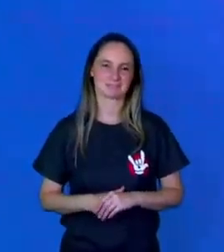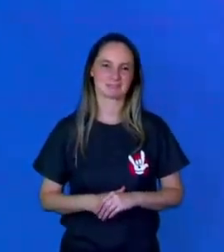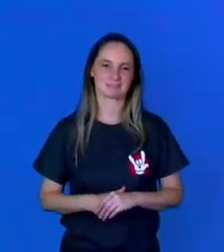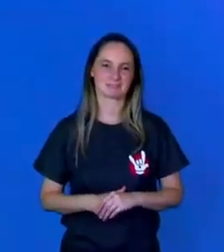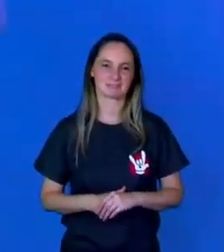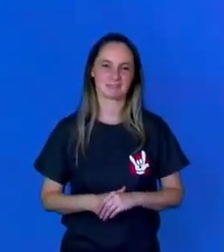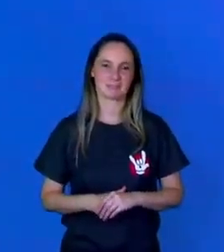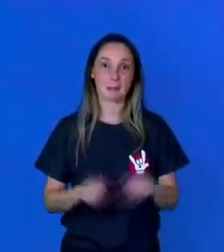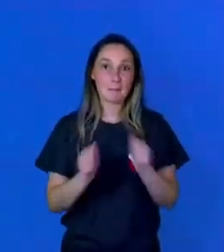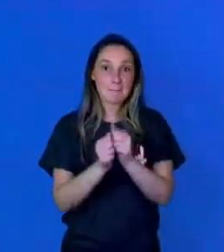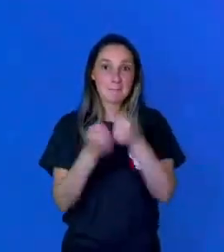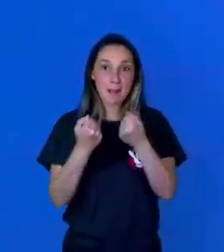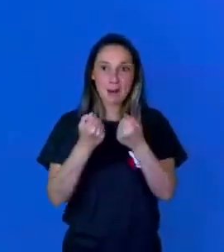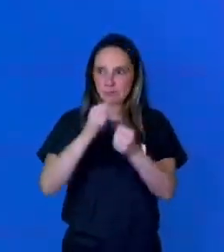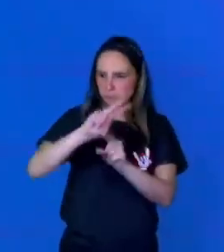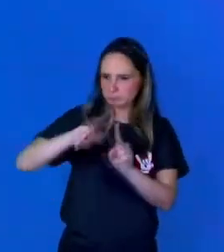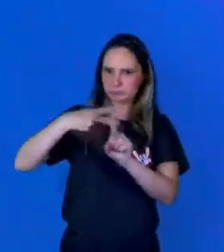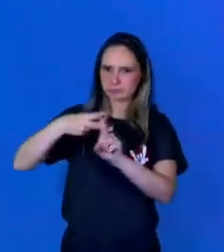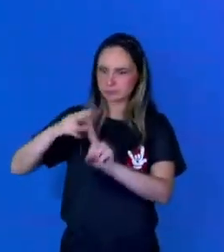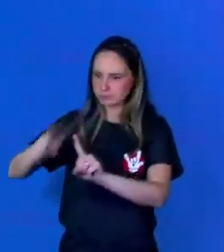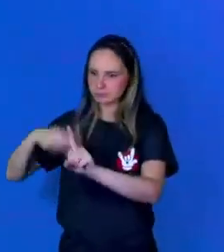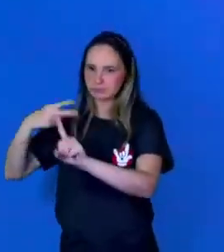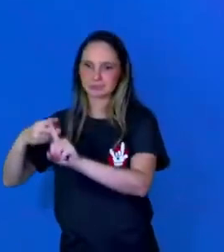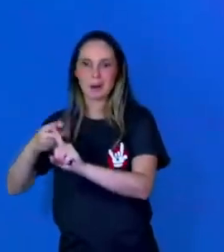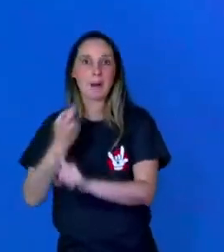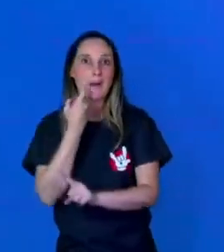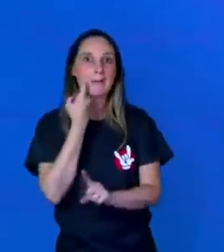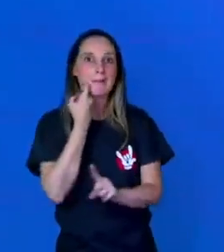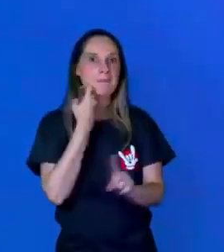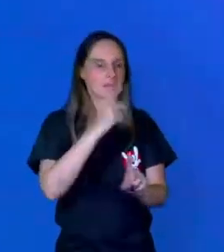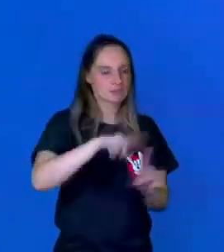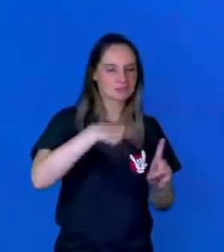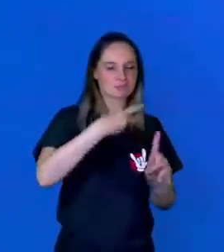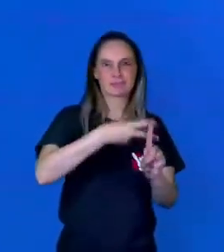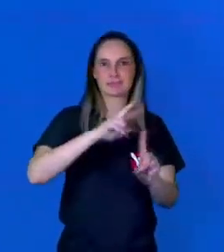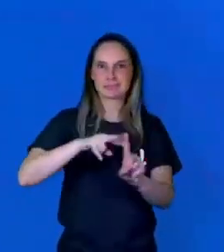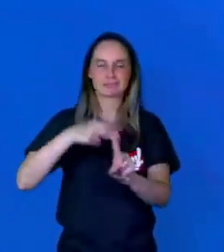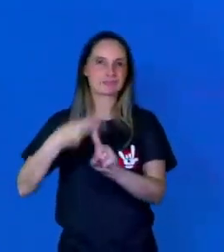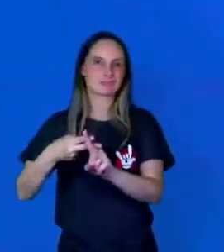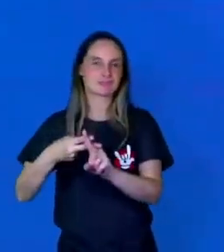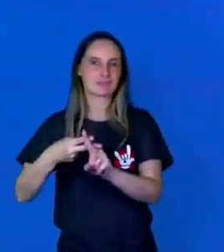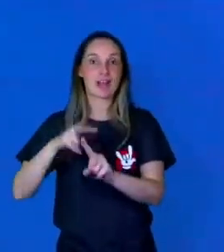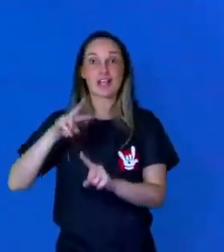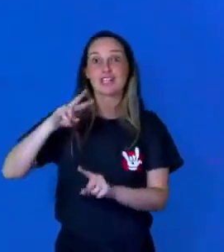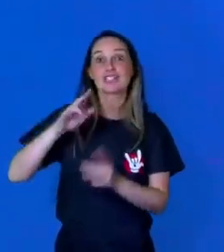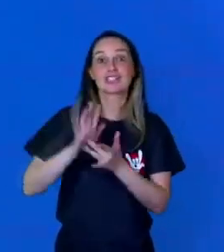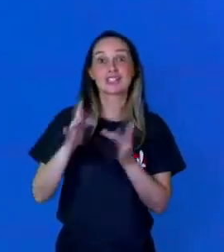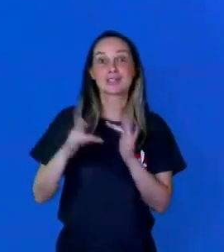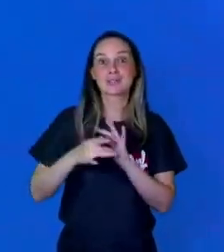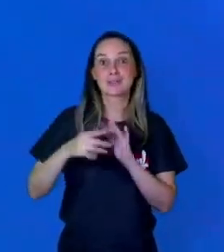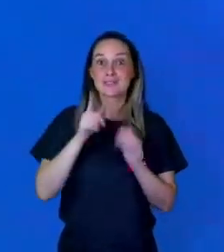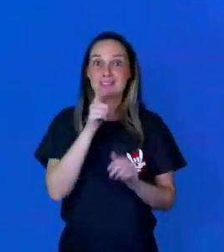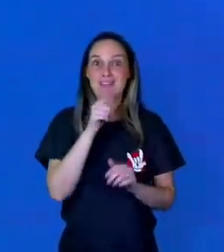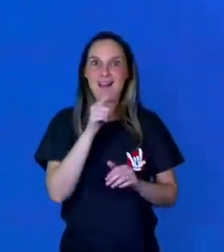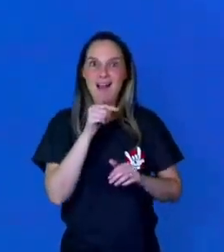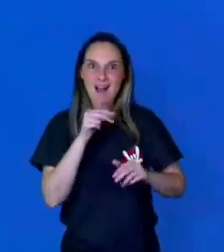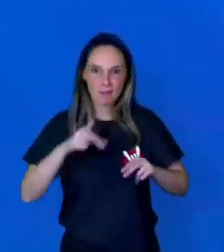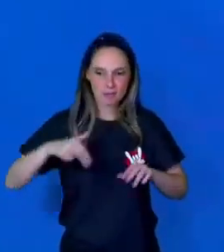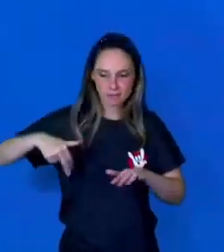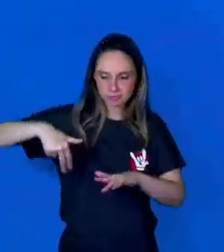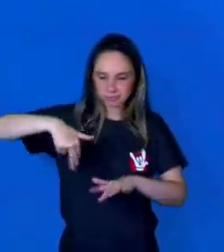pão multiplicando, peixe multiplicando. Você teria visto ele andando por cima das águas. Você teria